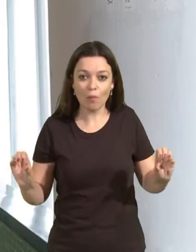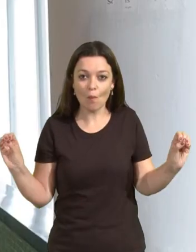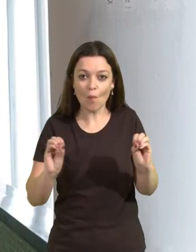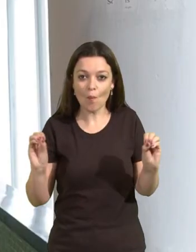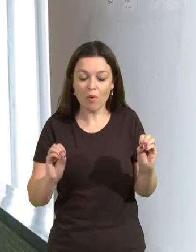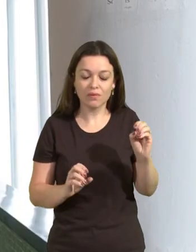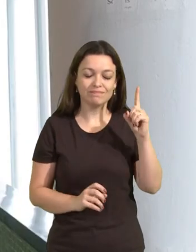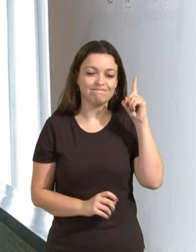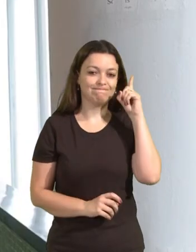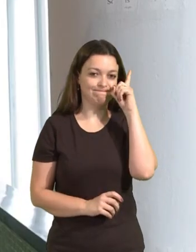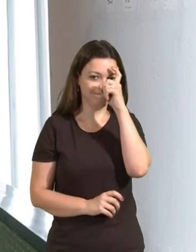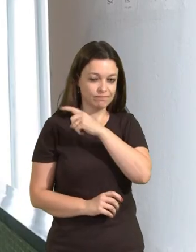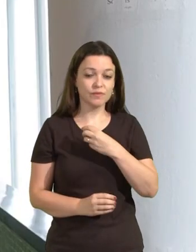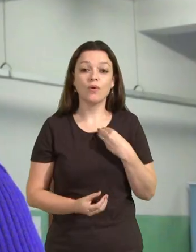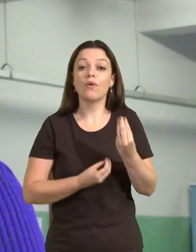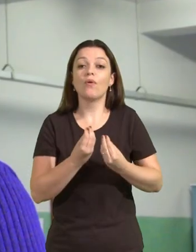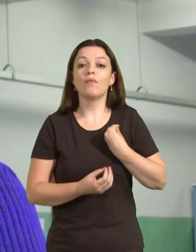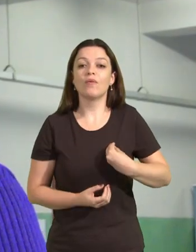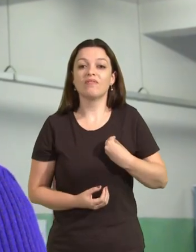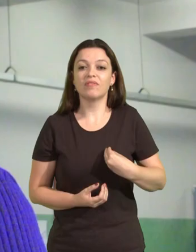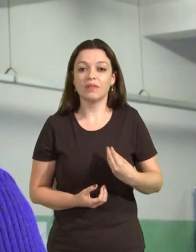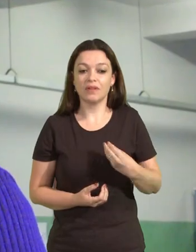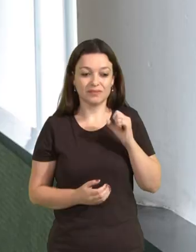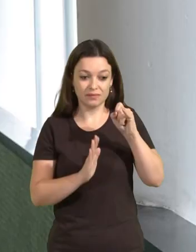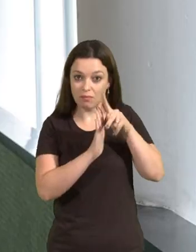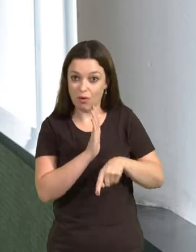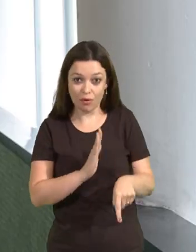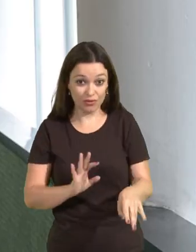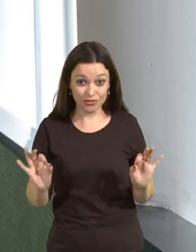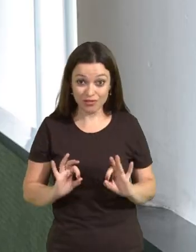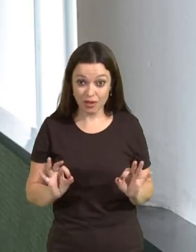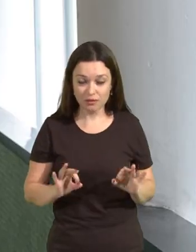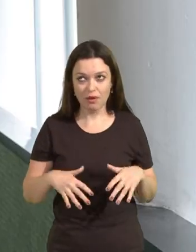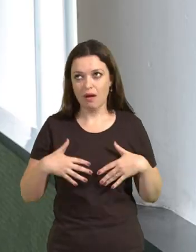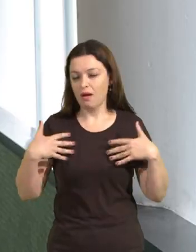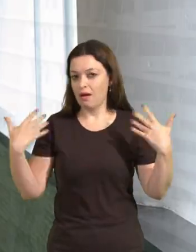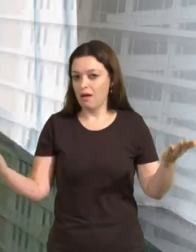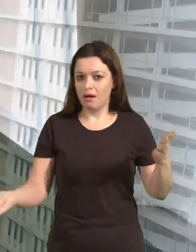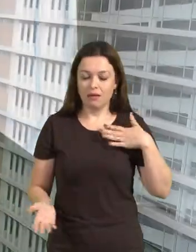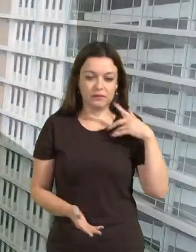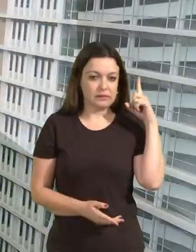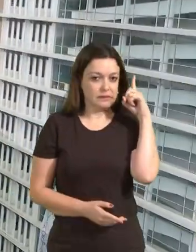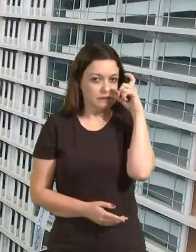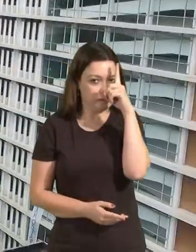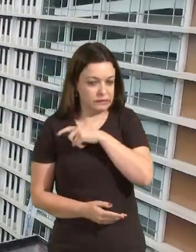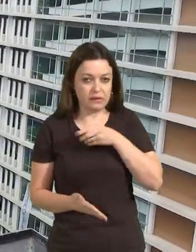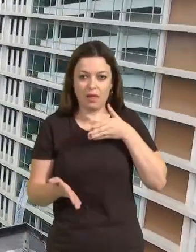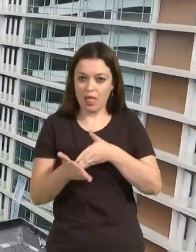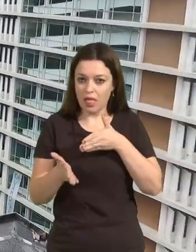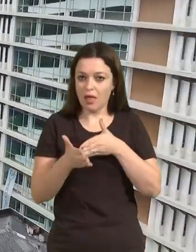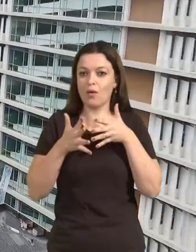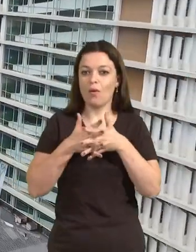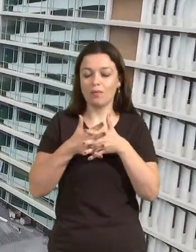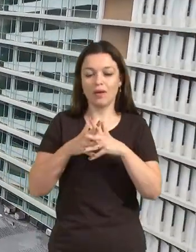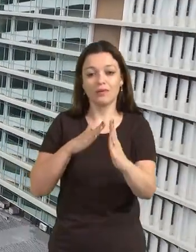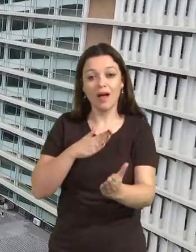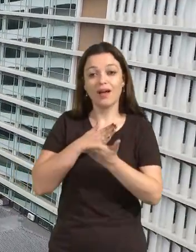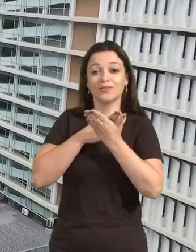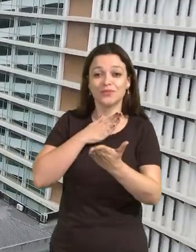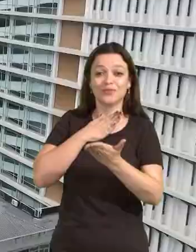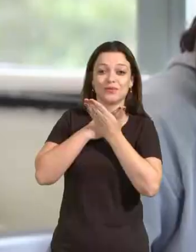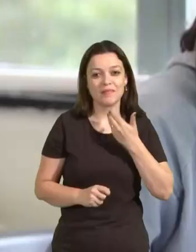língua é muito difícil, né? Como seria a minha vida sem esse projeto aqui? Nossa,